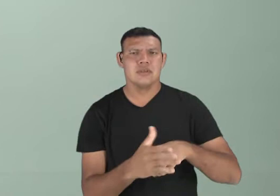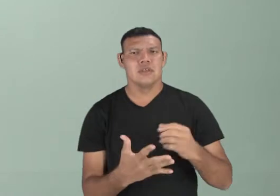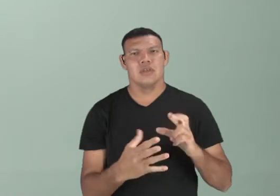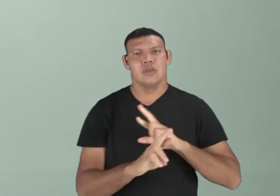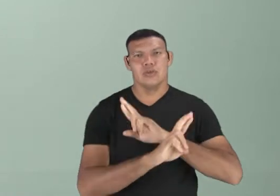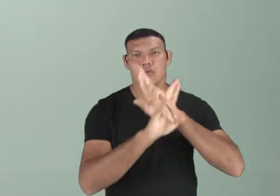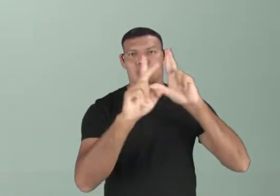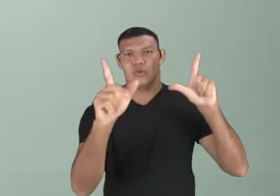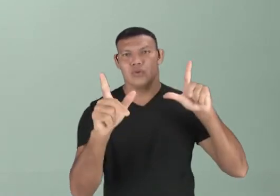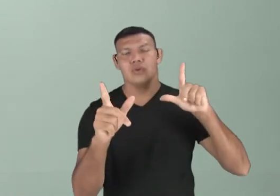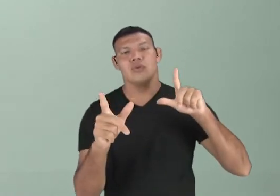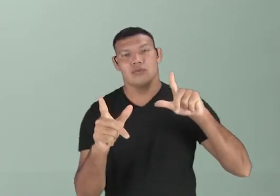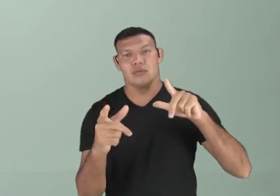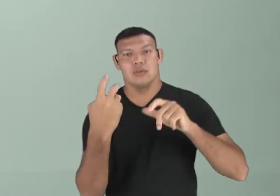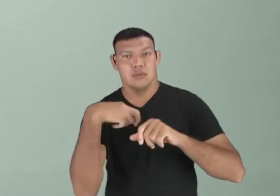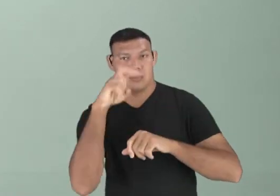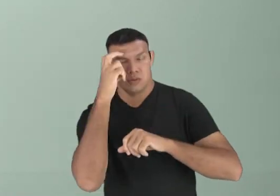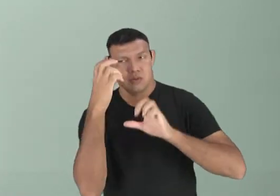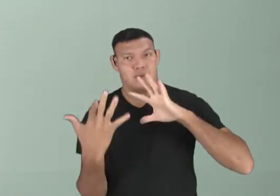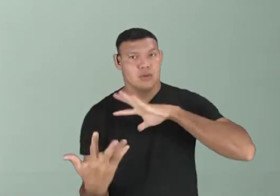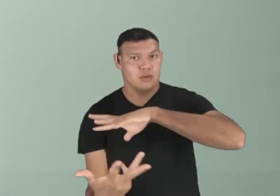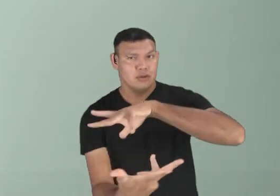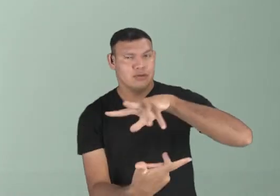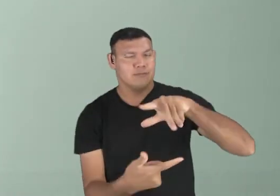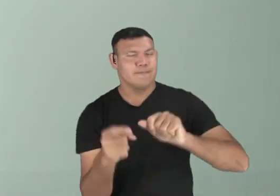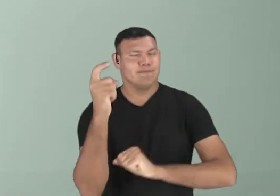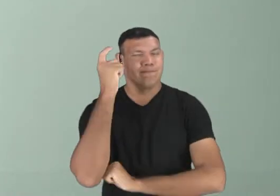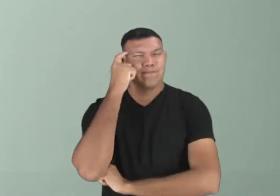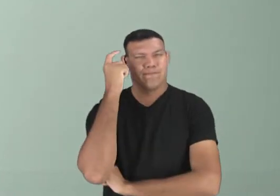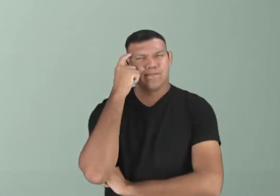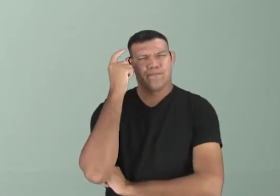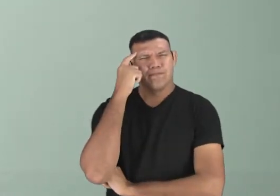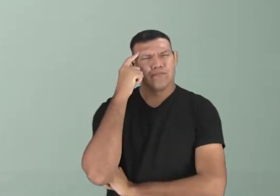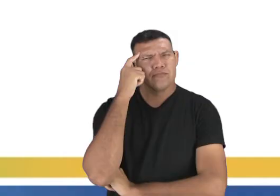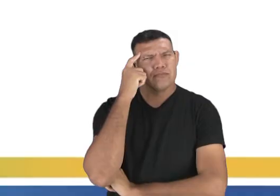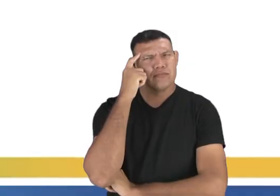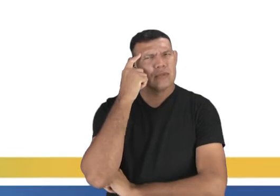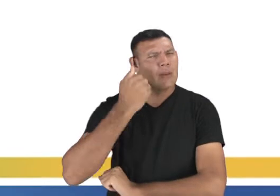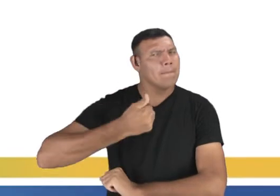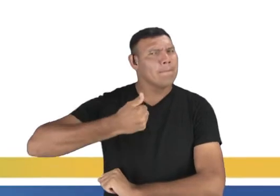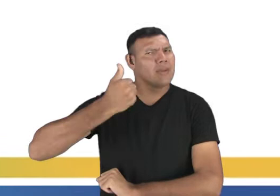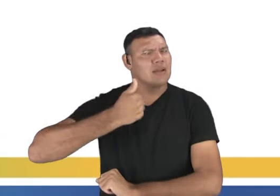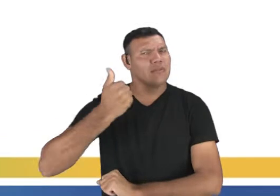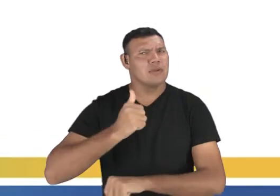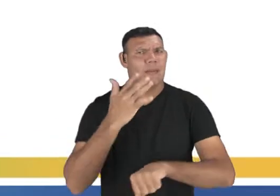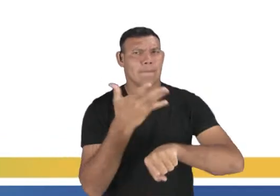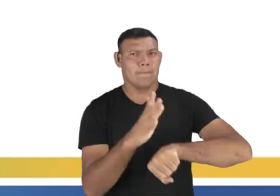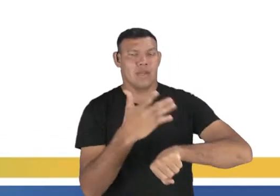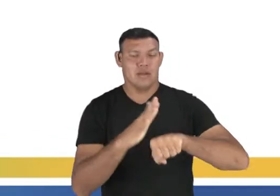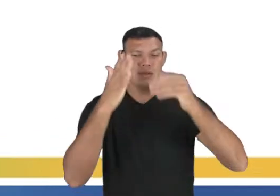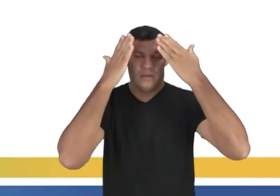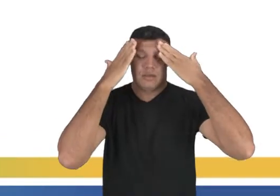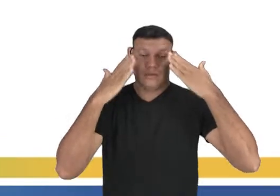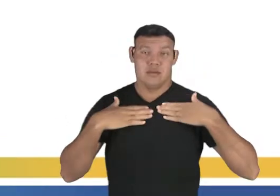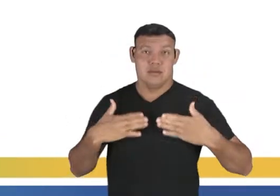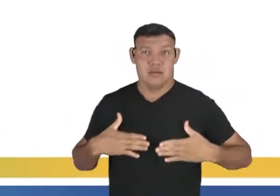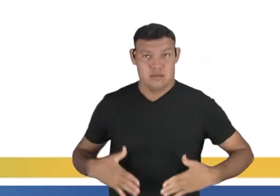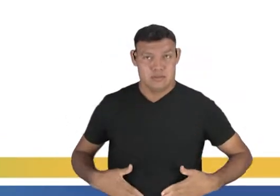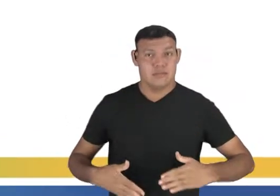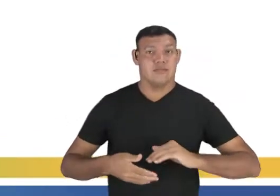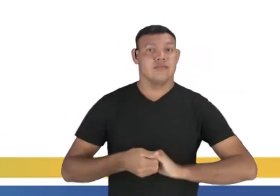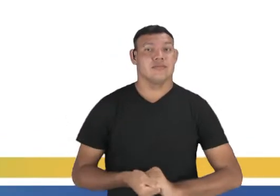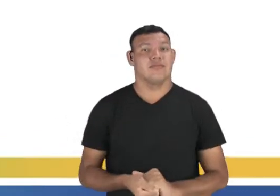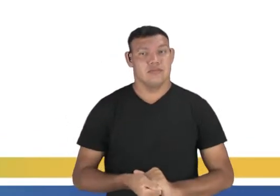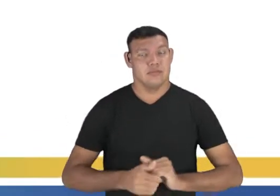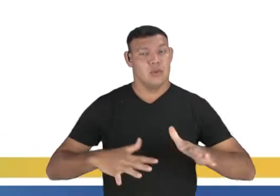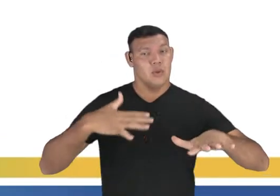culturais distintos, a gente tem que ter em mente, primeiro, o que são práticas corporais, tá? Práticas corporais